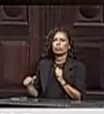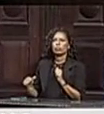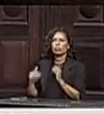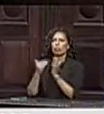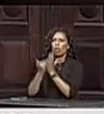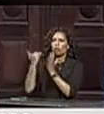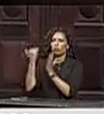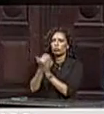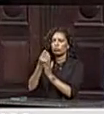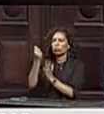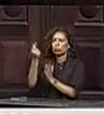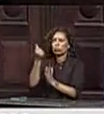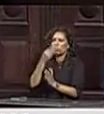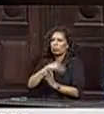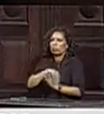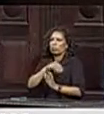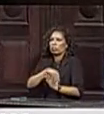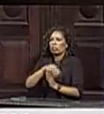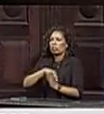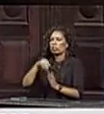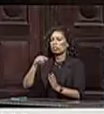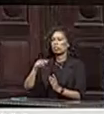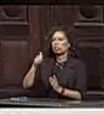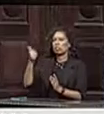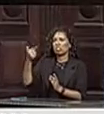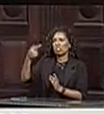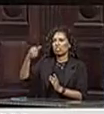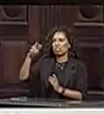aumentar o salário mínimo em R$17.